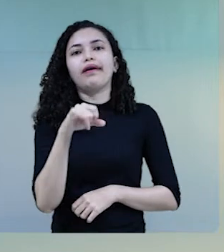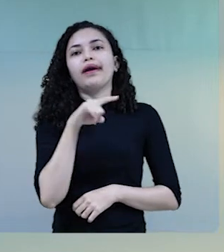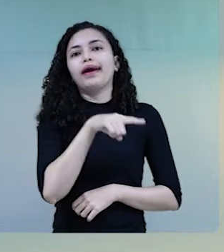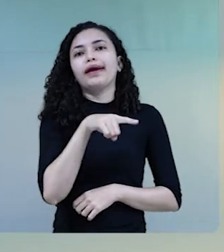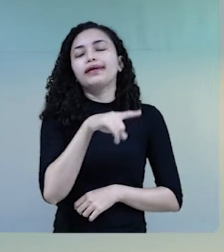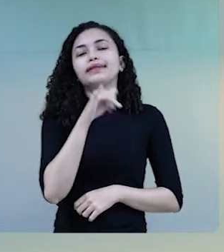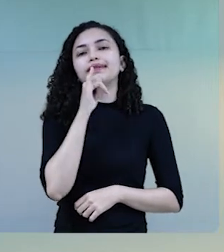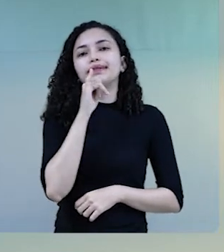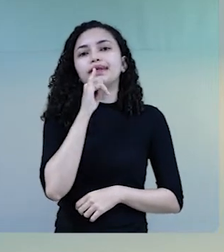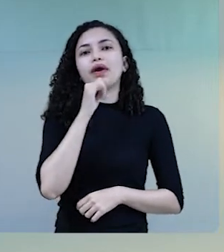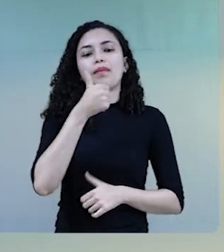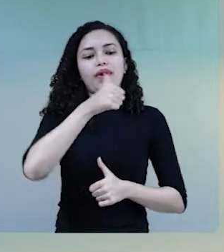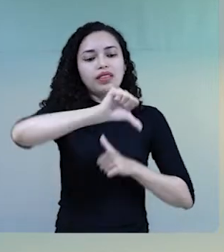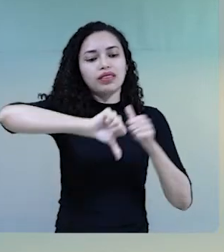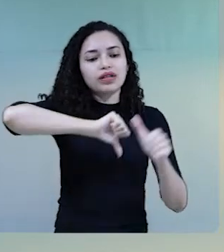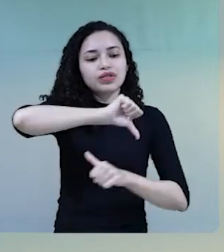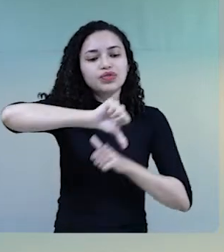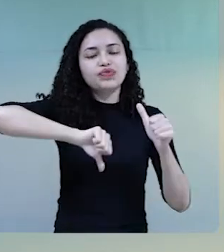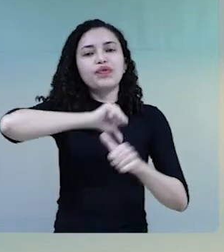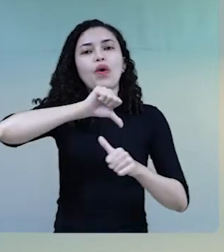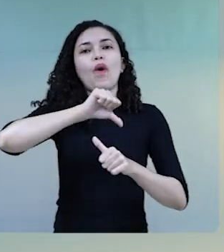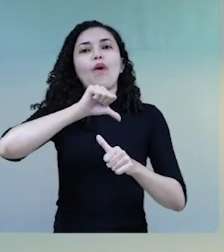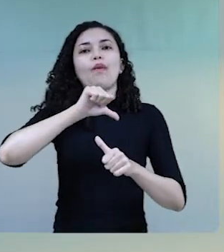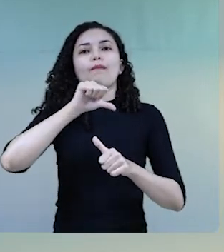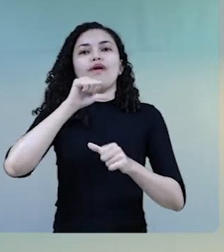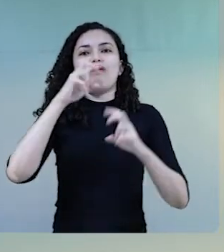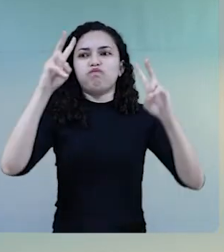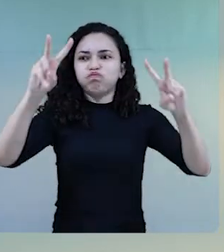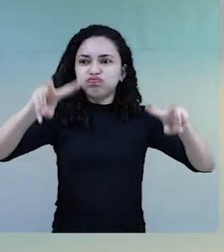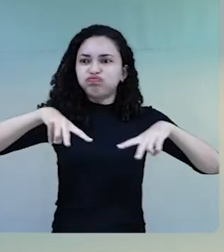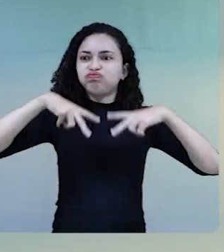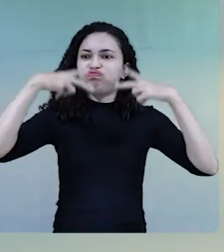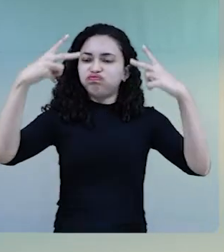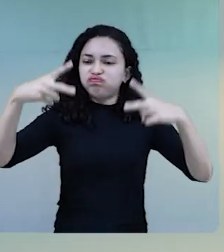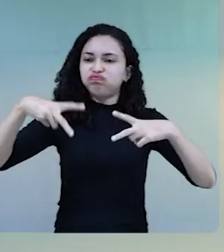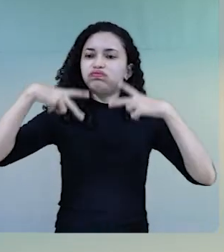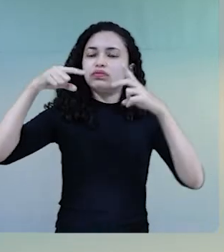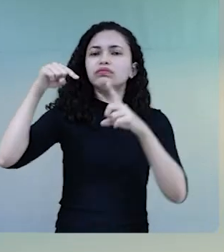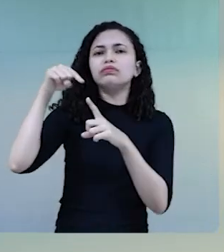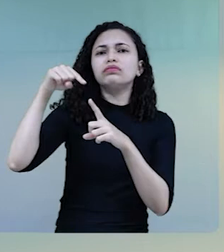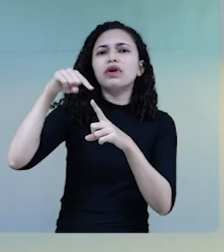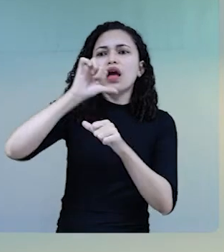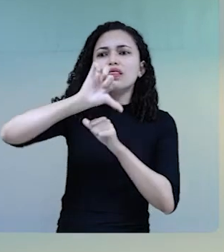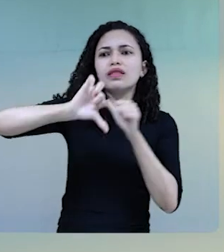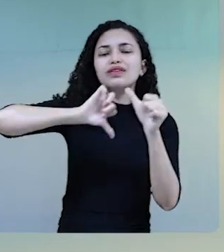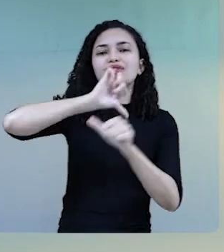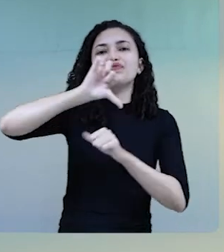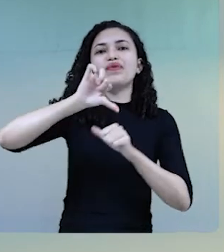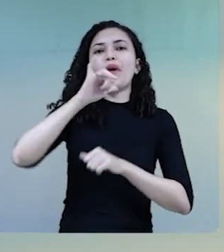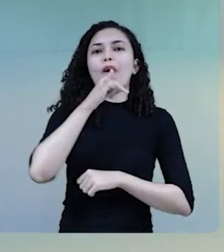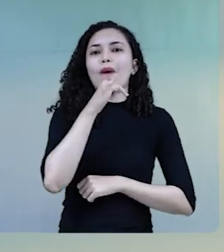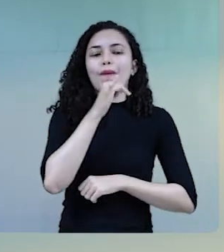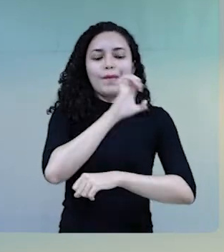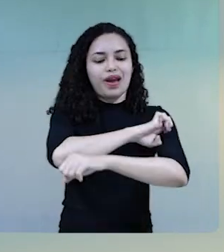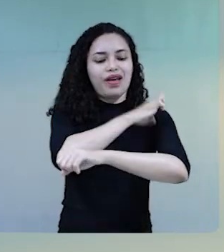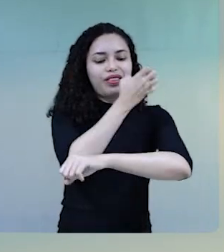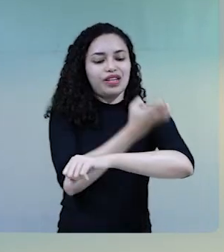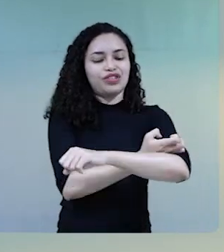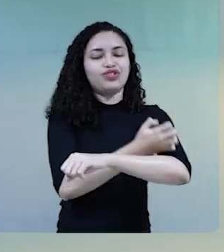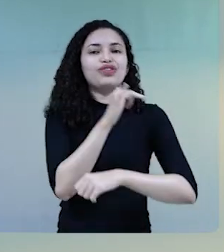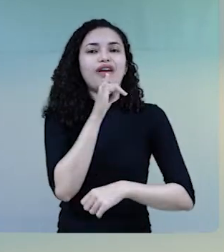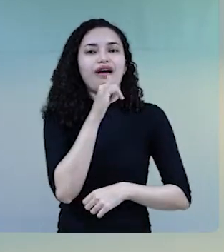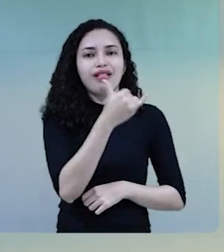a energia cinética dos ventos em energia elétrica. O que são os geradores luminosos? São placas solares, as